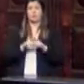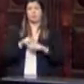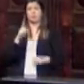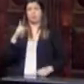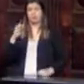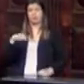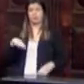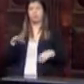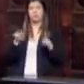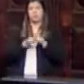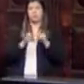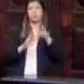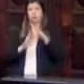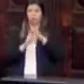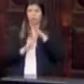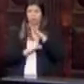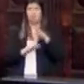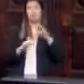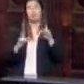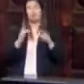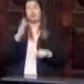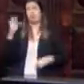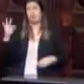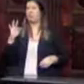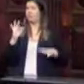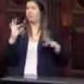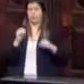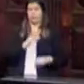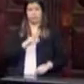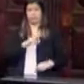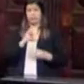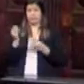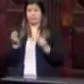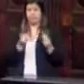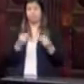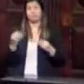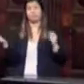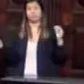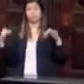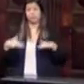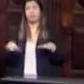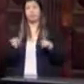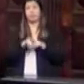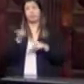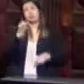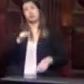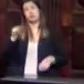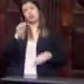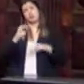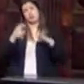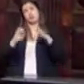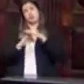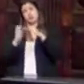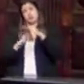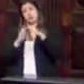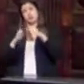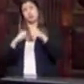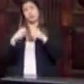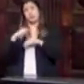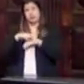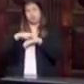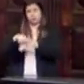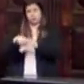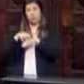Polícia Rodoviária Federal, Polícia Federal, também com a representação da Associação das Empresas de Transporte de Cargas, também